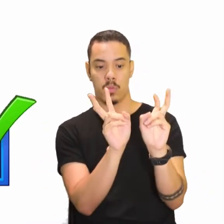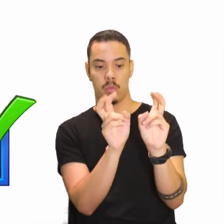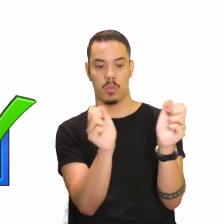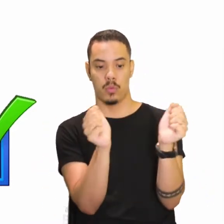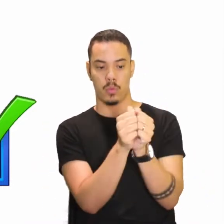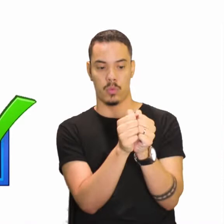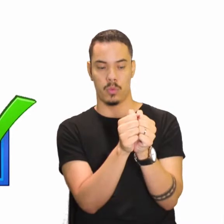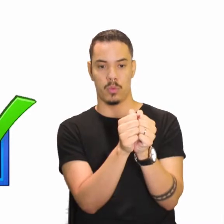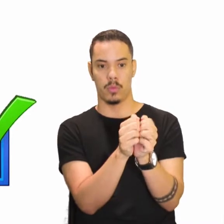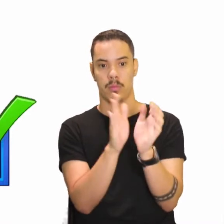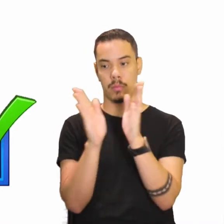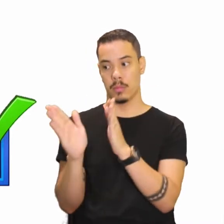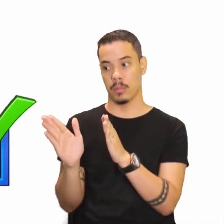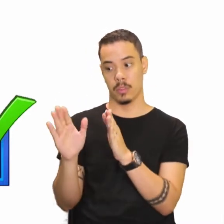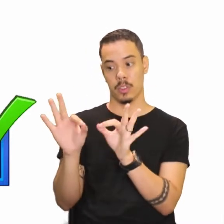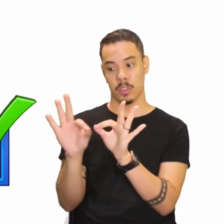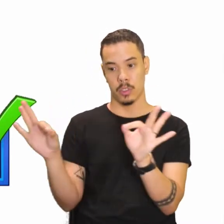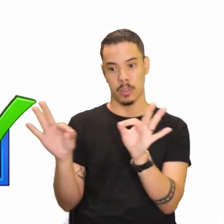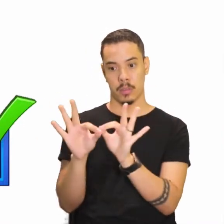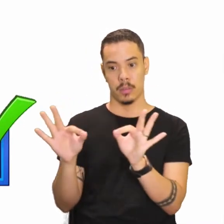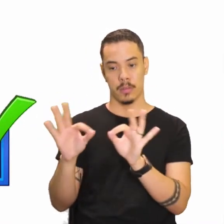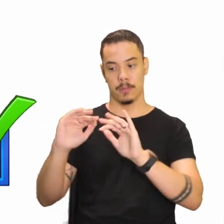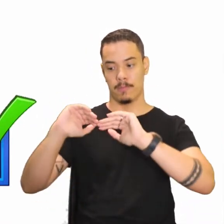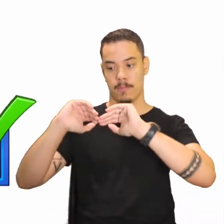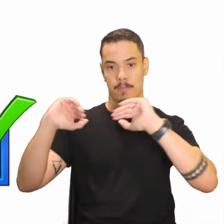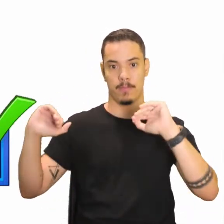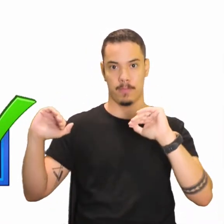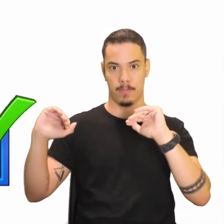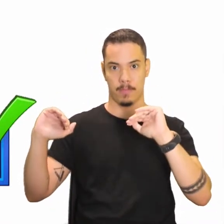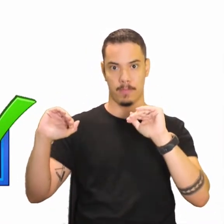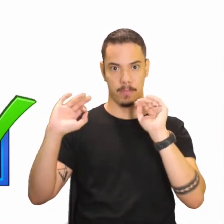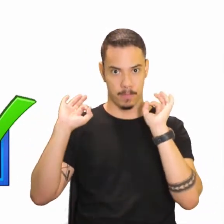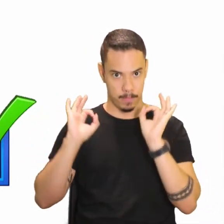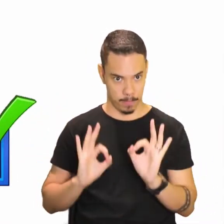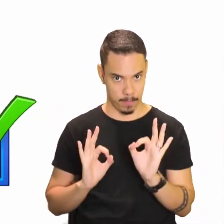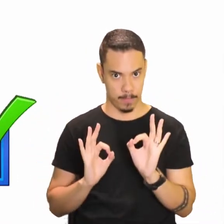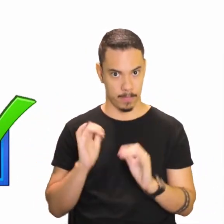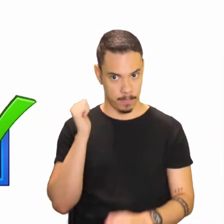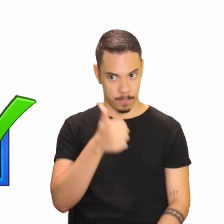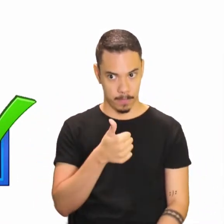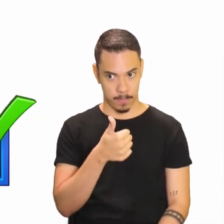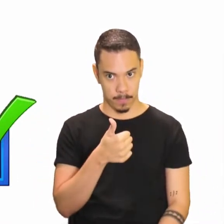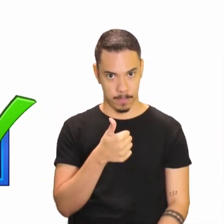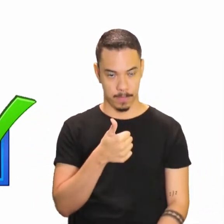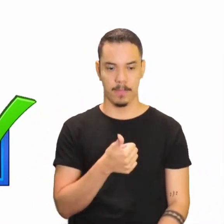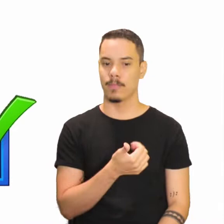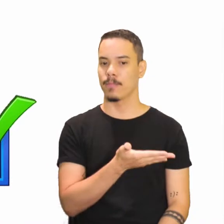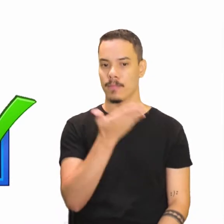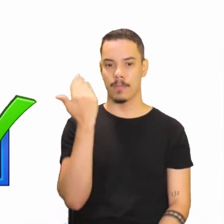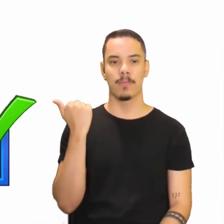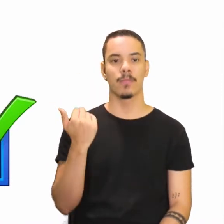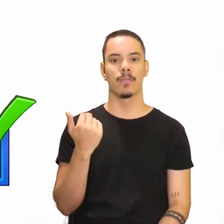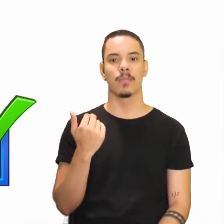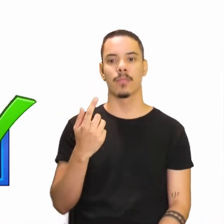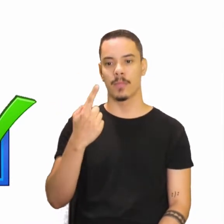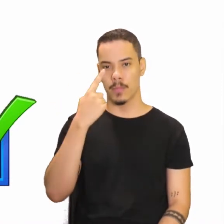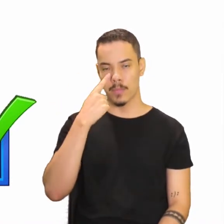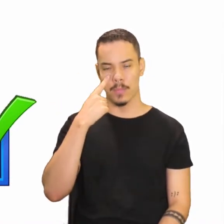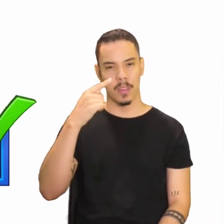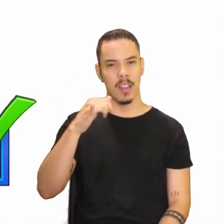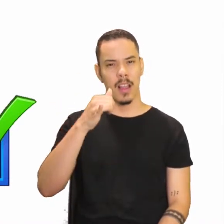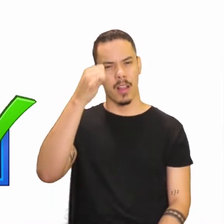junto, acerca de distância, separado, tá bom? Vamos tirar a fumacinha